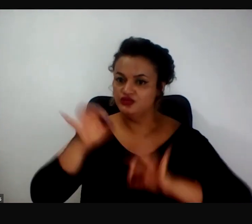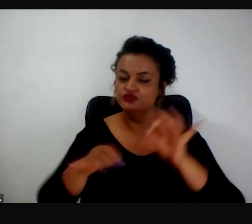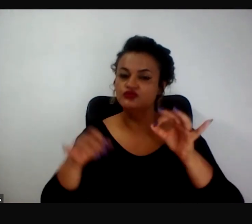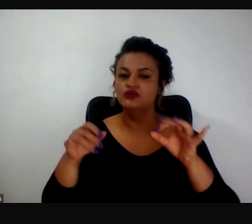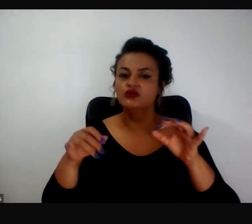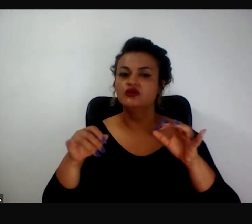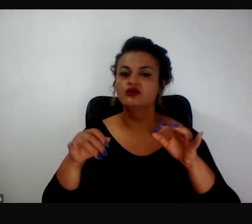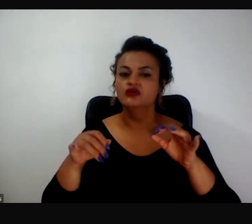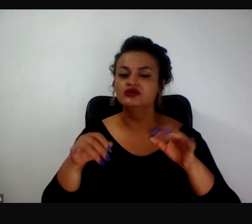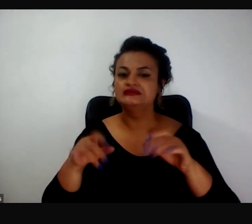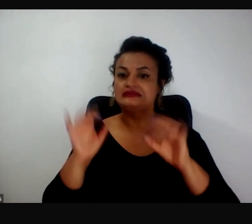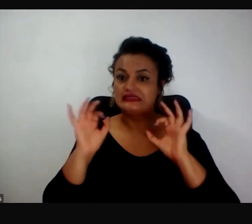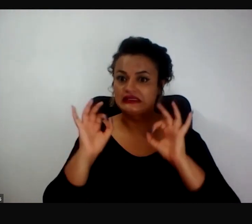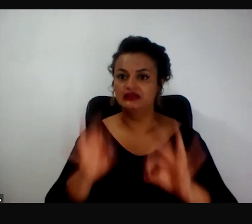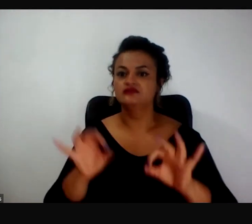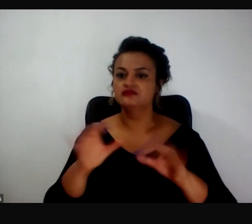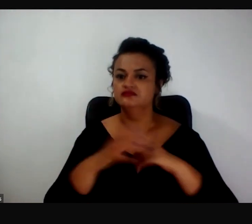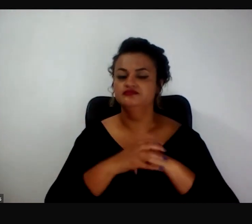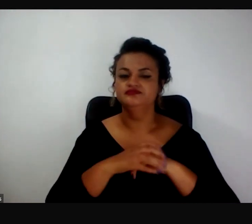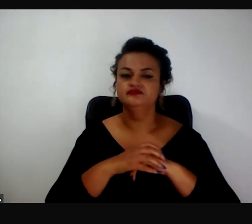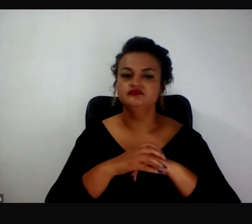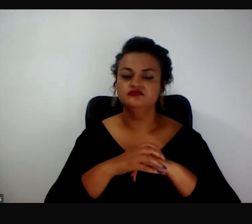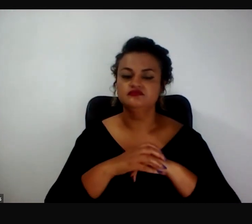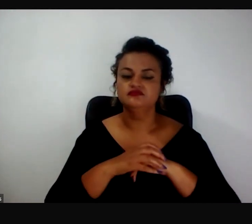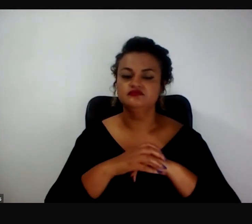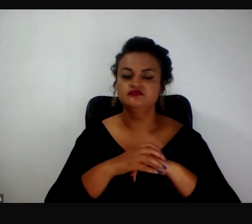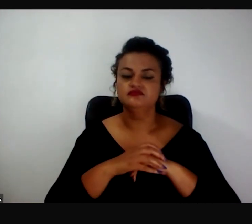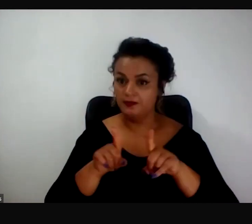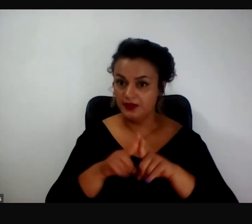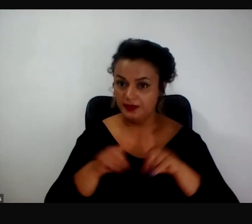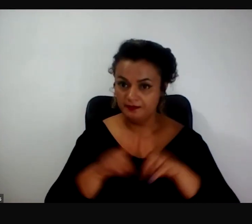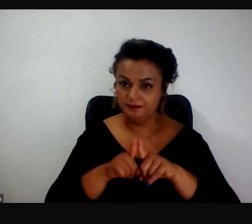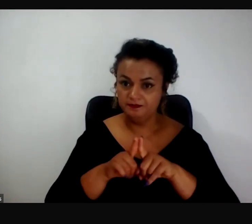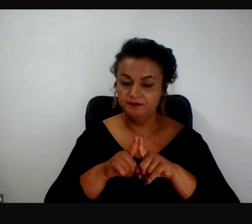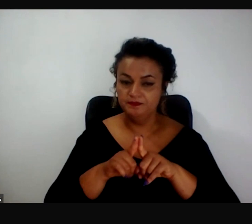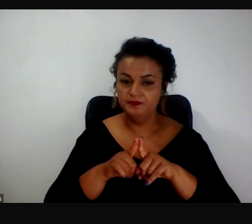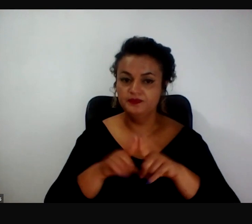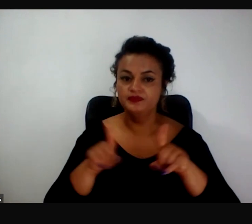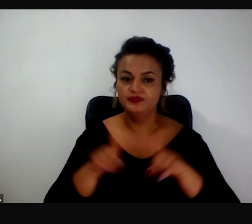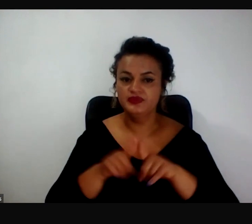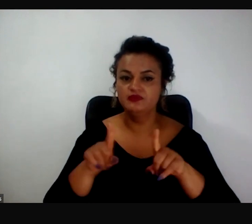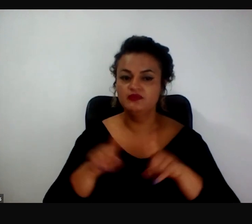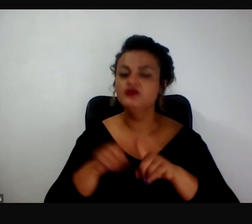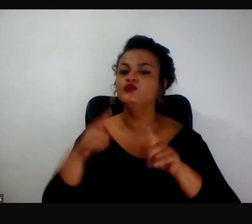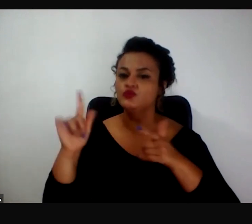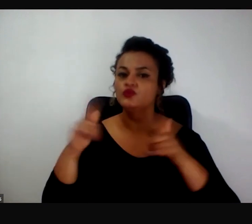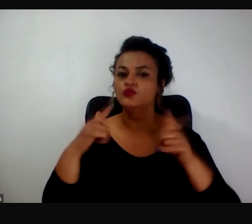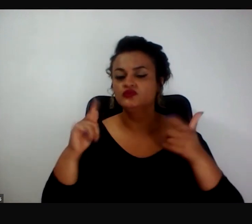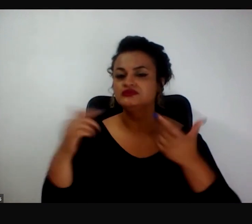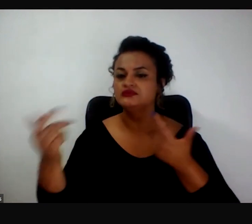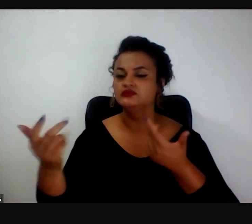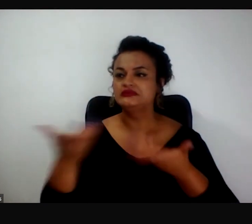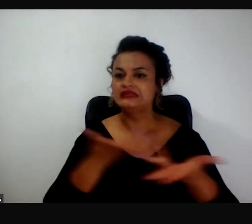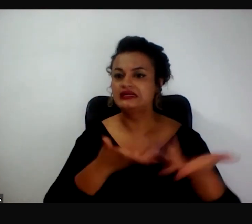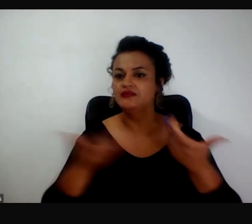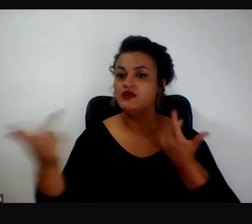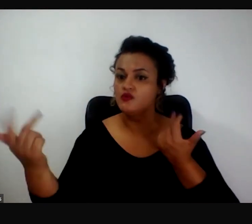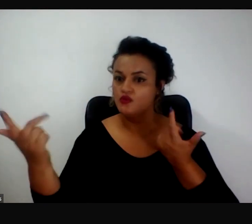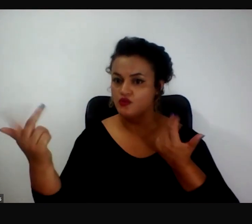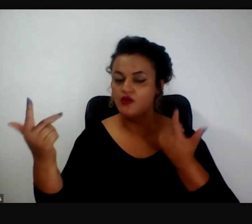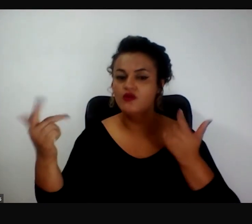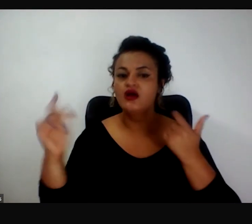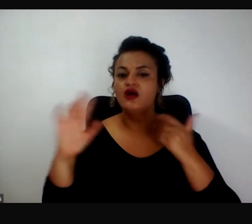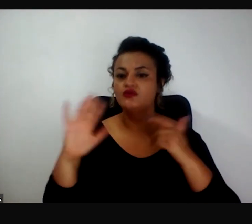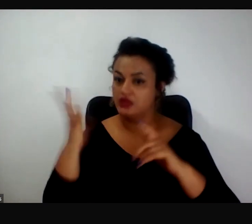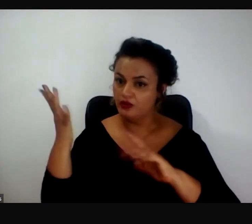de certeza e também da isonomia, de tratamento igual aos casos que são